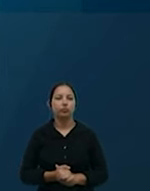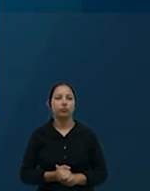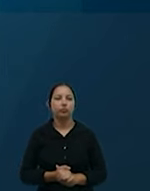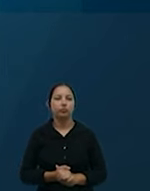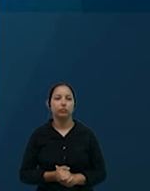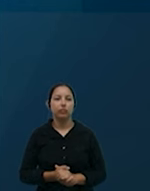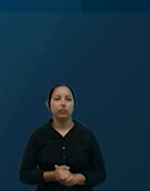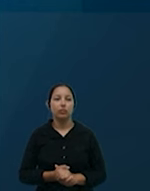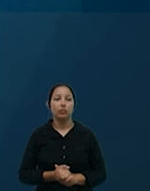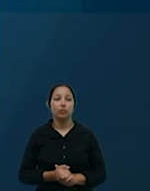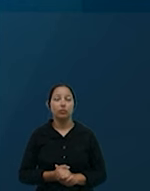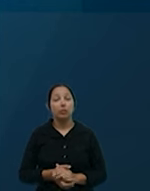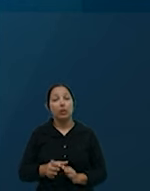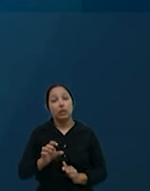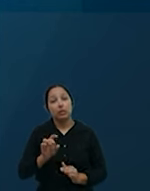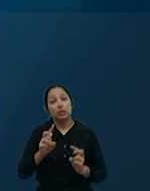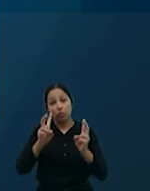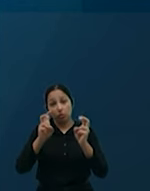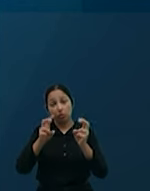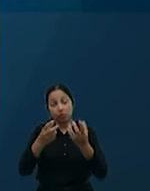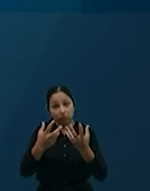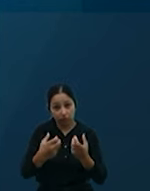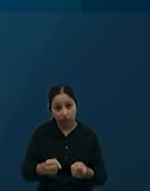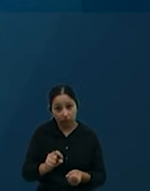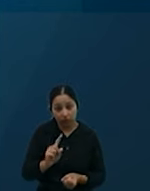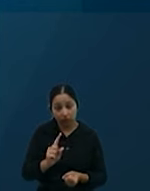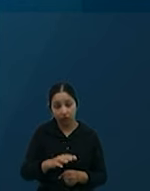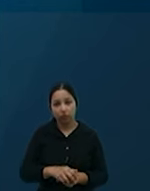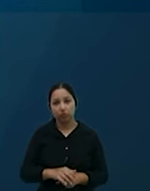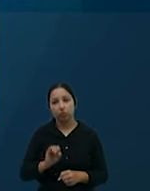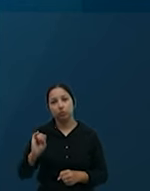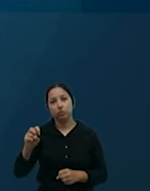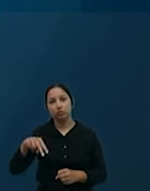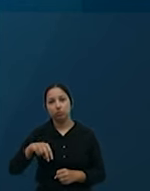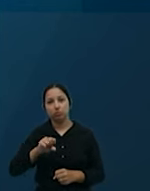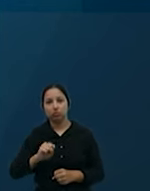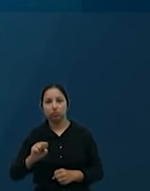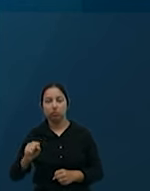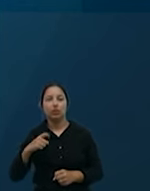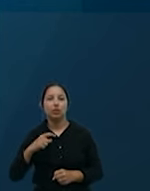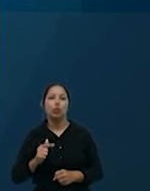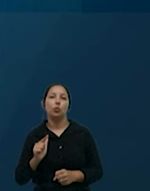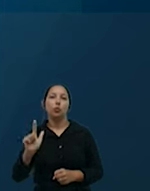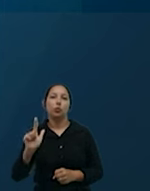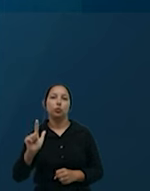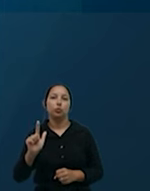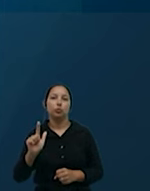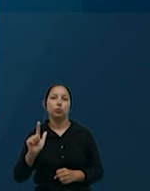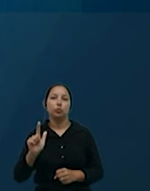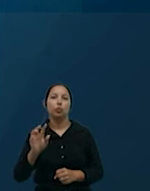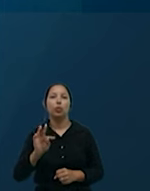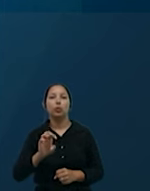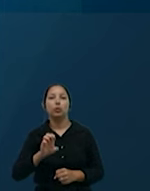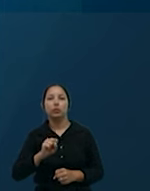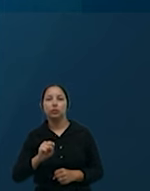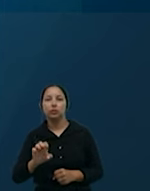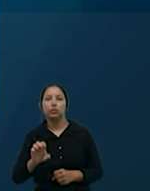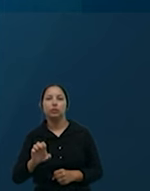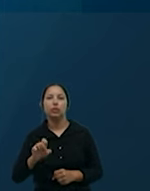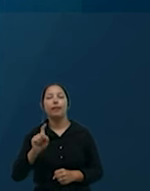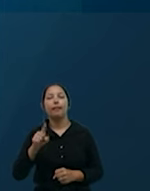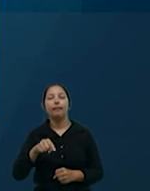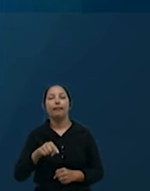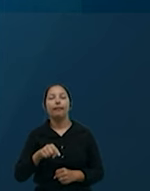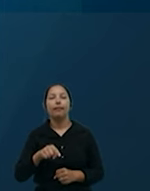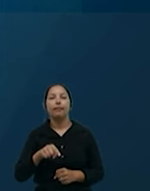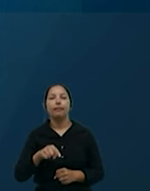tese principal, o INSS passa a abordar a sua tese subsidiária, que diz respeito à fixação do termo inicial dos